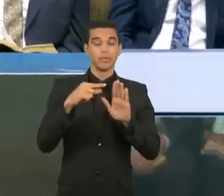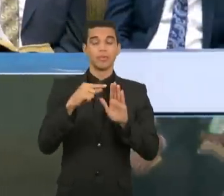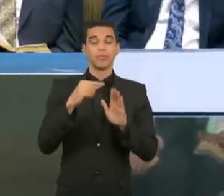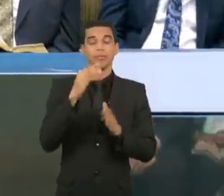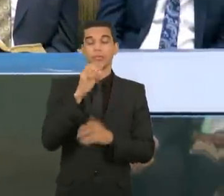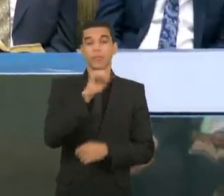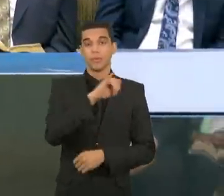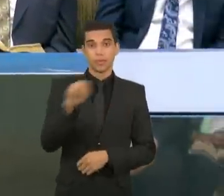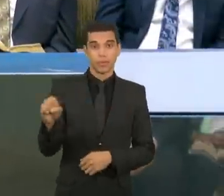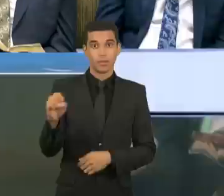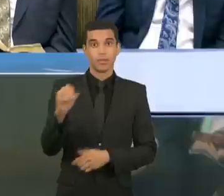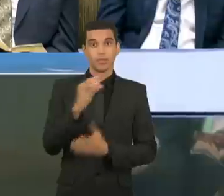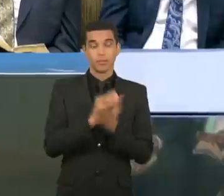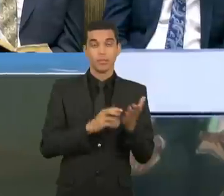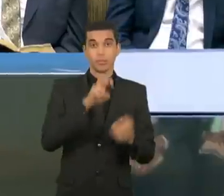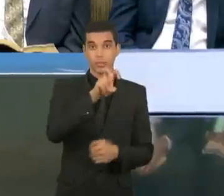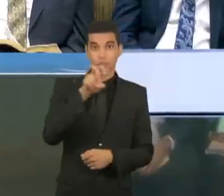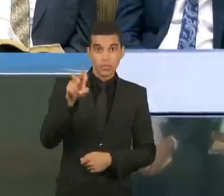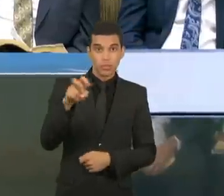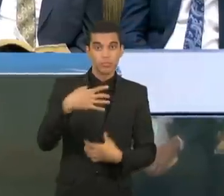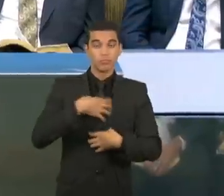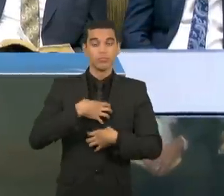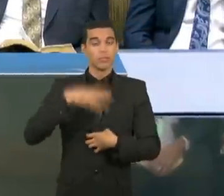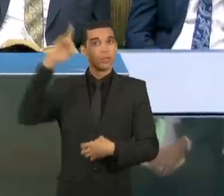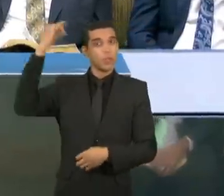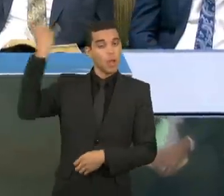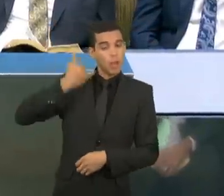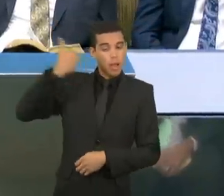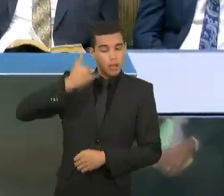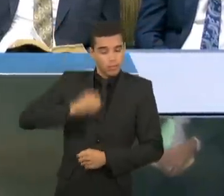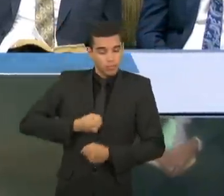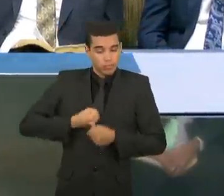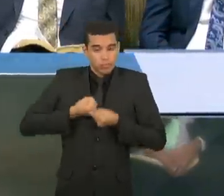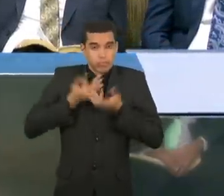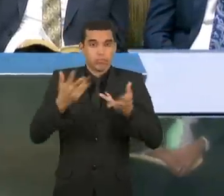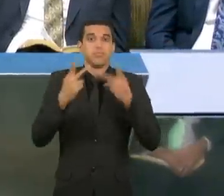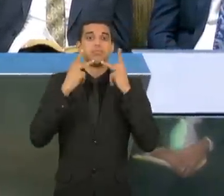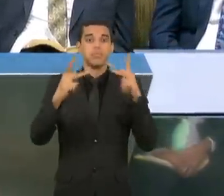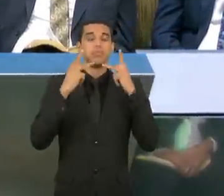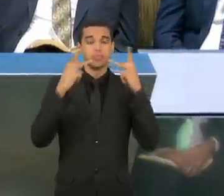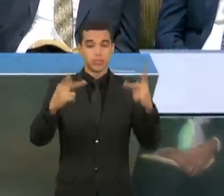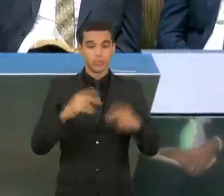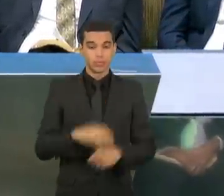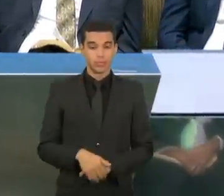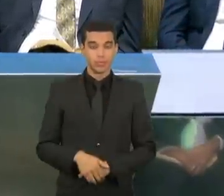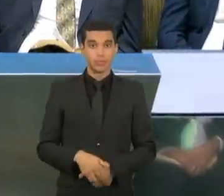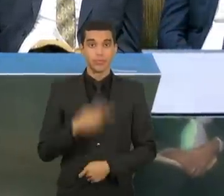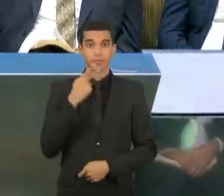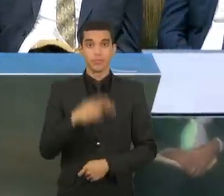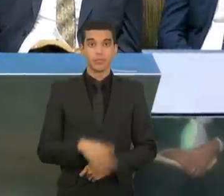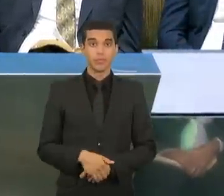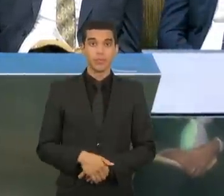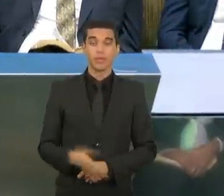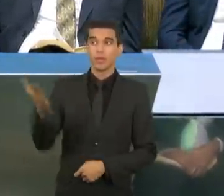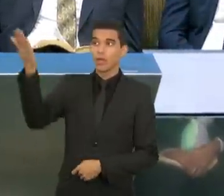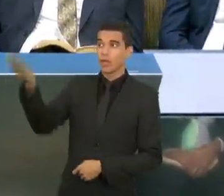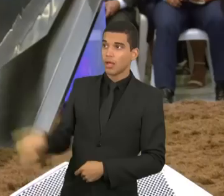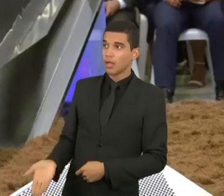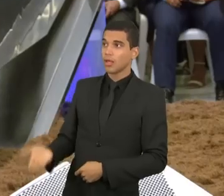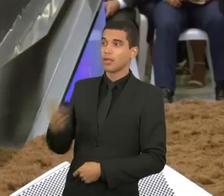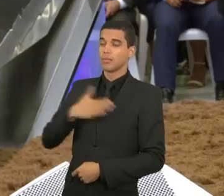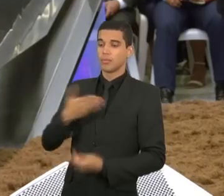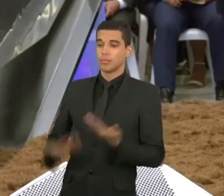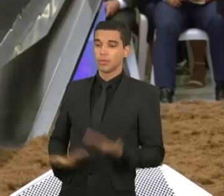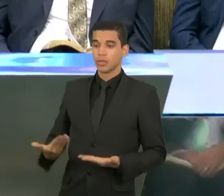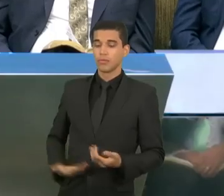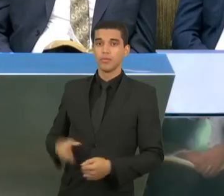45. Aí disse assim, disse como? eis aqui o meu servo Ciro. Aí ele disse,